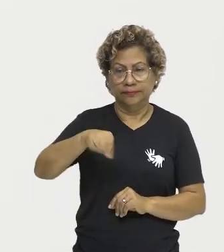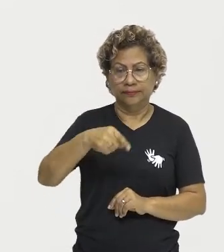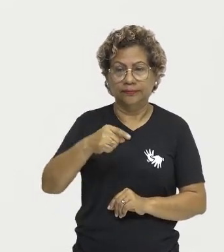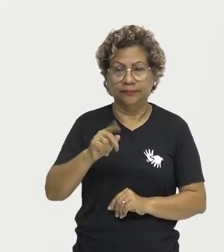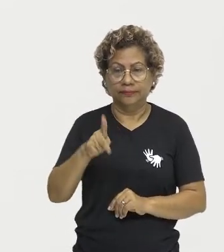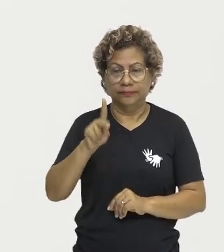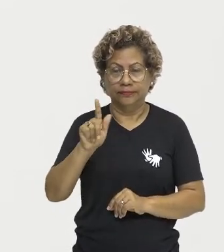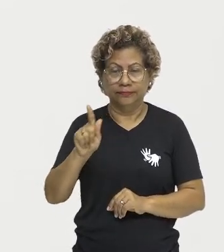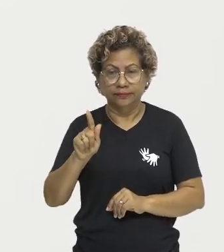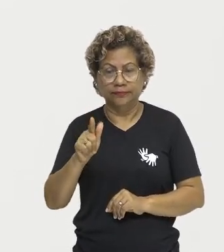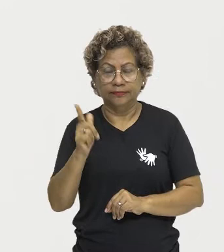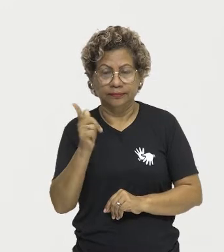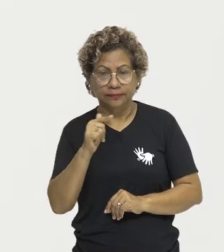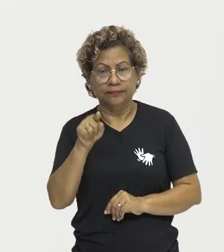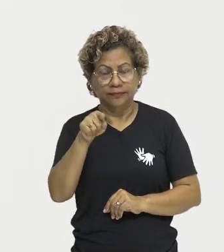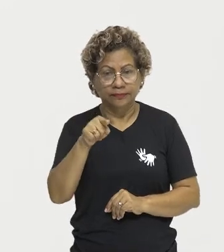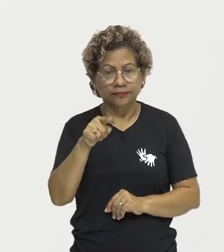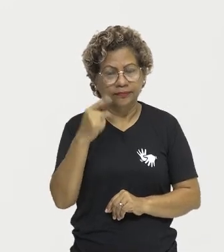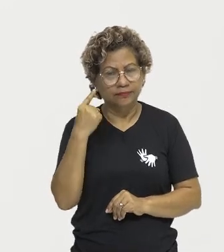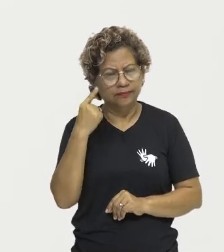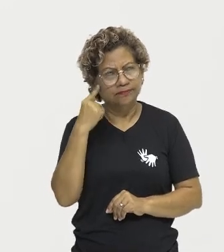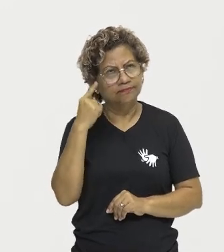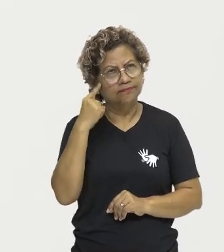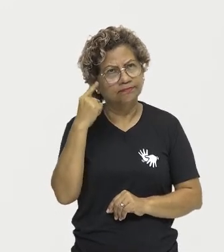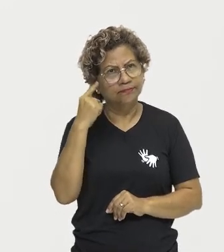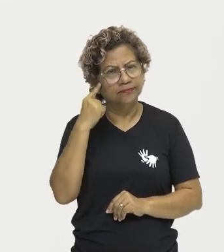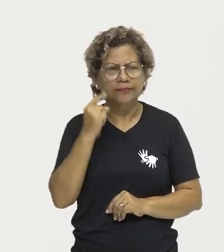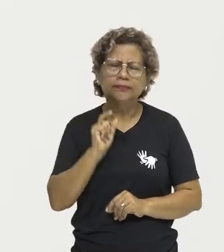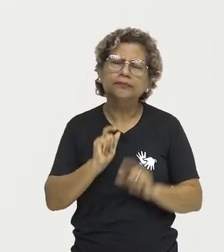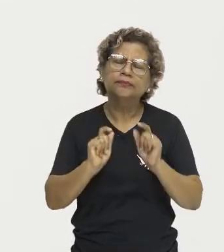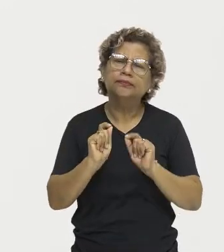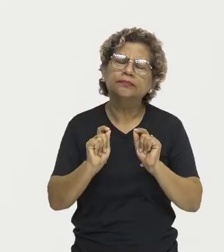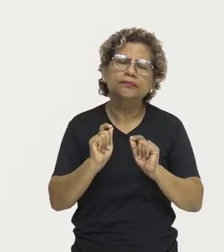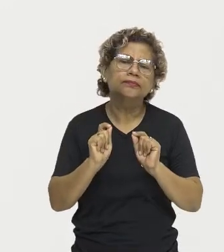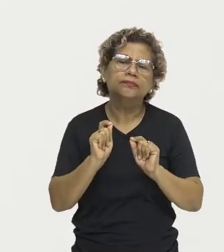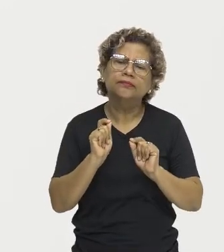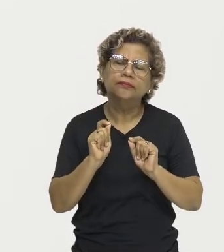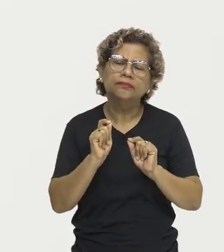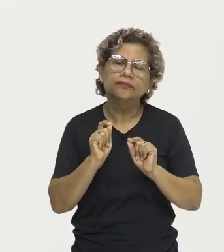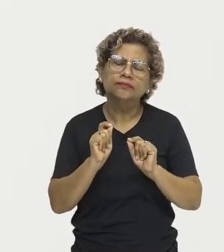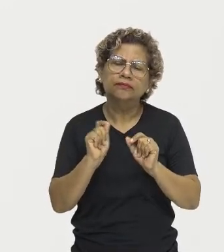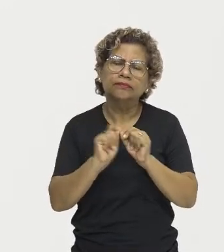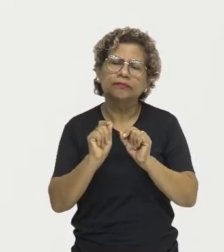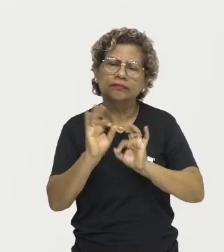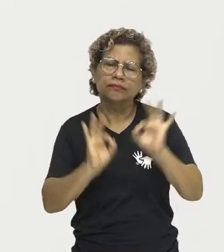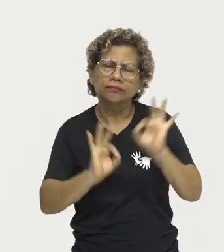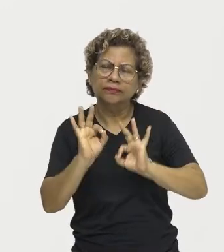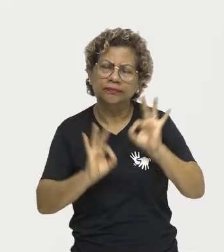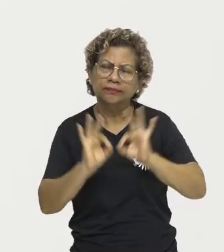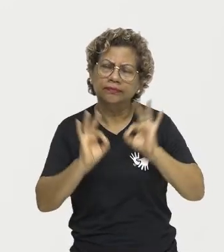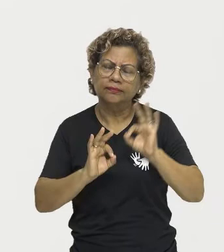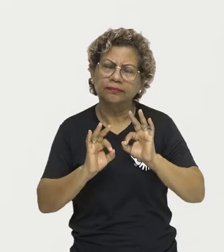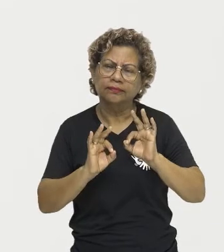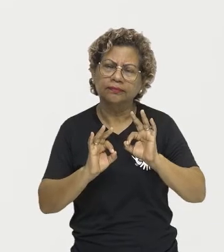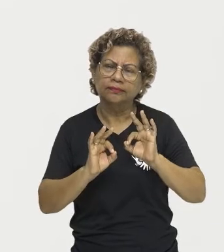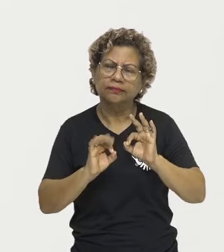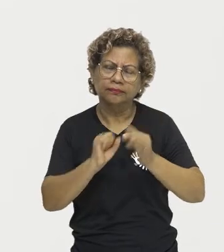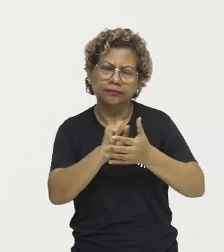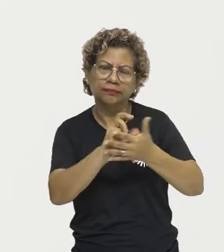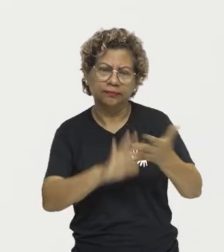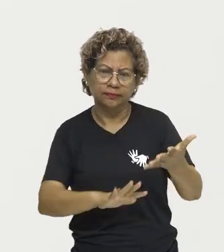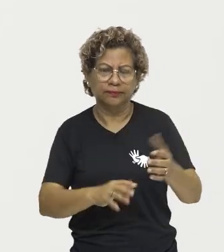água. Aí você pode estar se perguntando, professora, mas como é que eu vou resolver esse tipo de